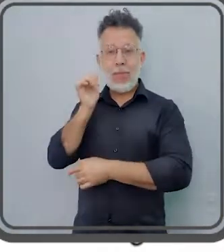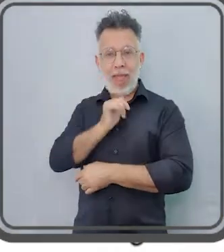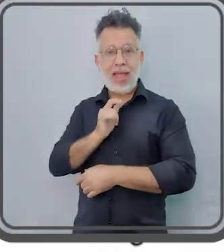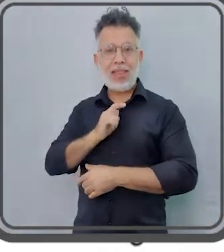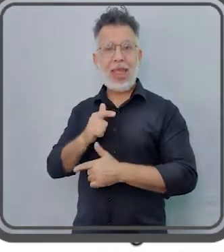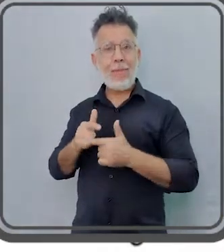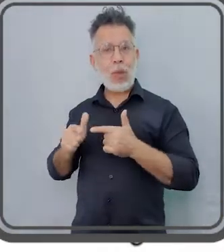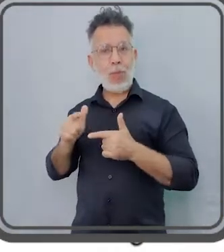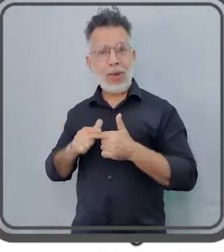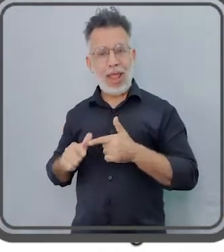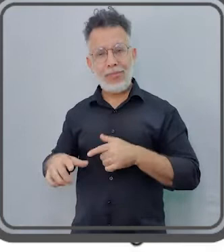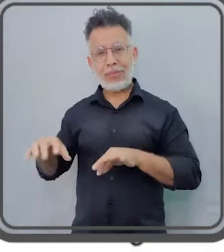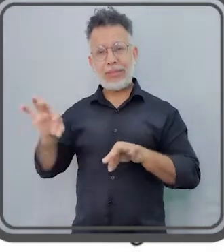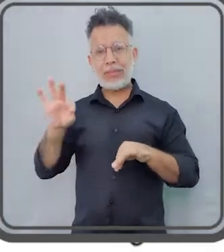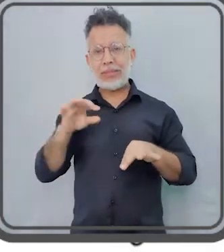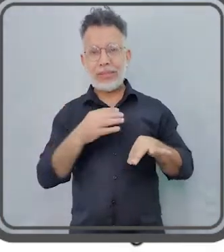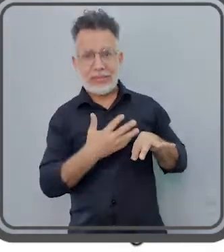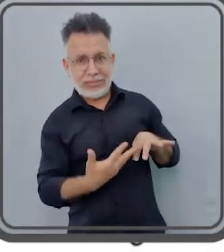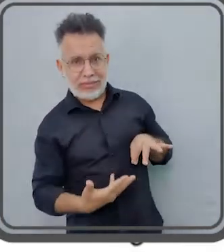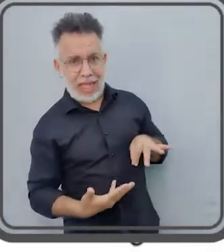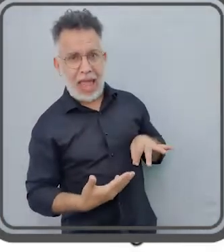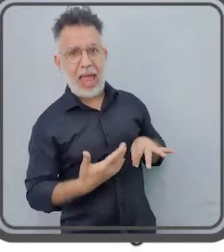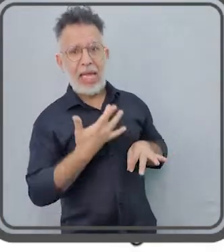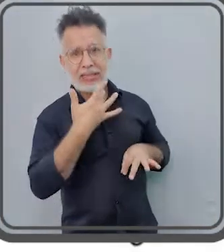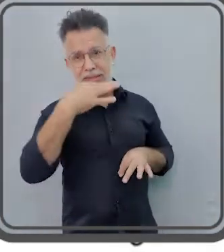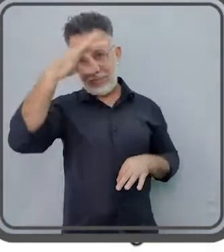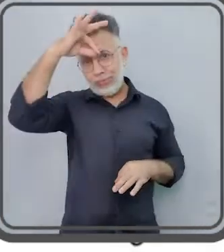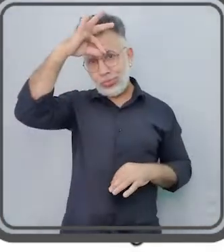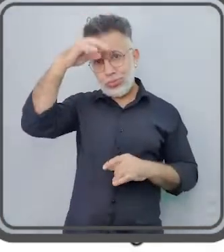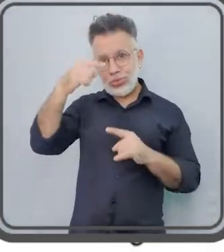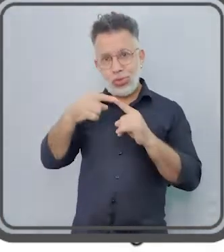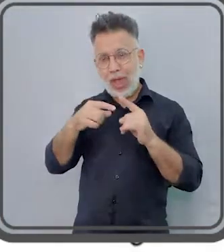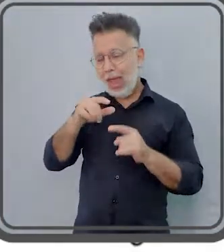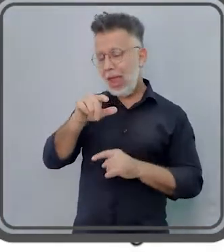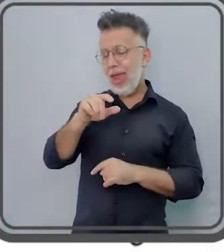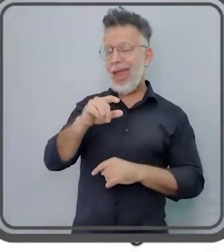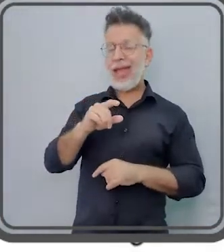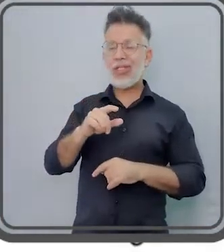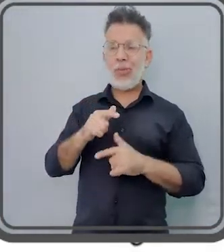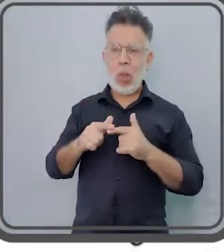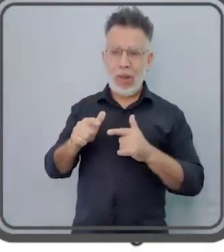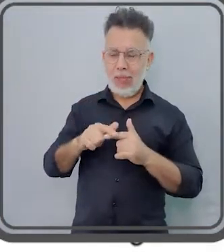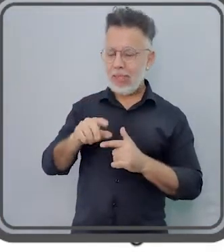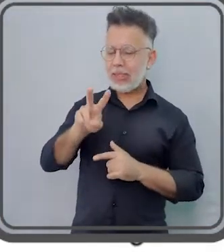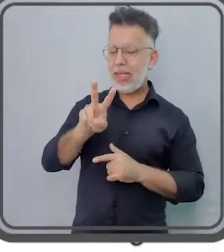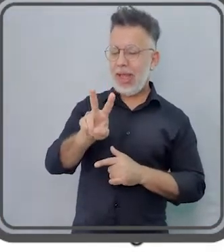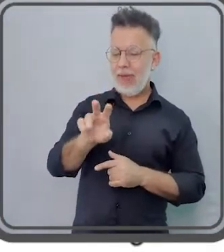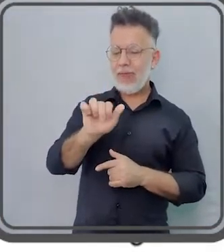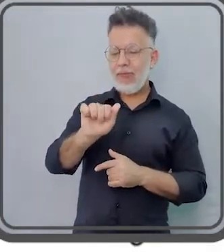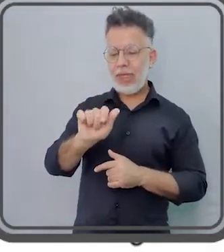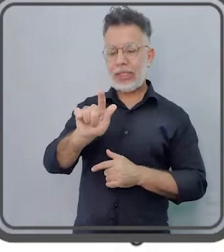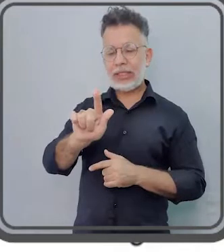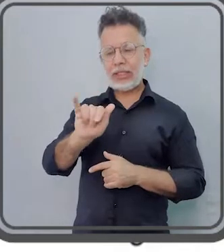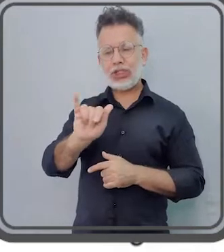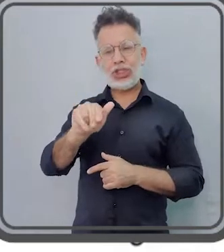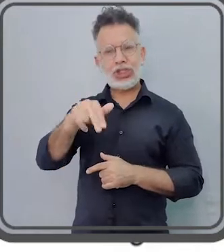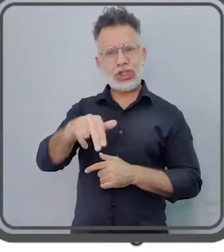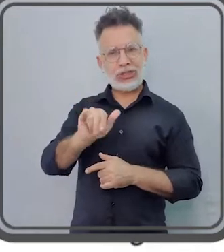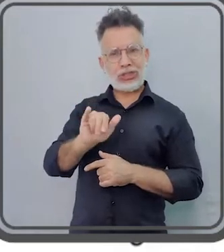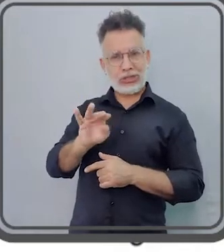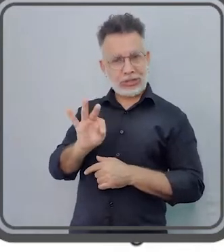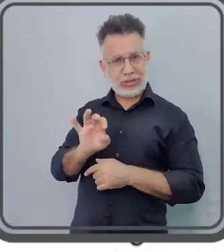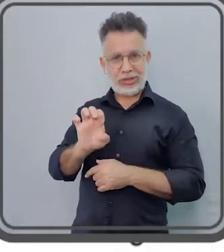tem vaginismo, vaginite, que demandam ativos mais naturais. Nas pesquisas, Laís, a demanda de